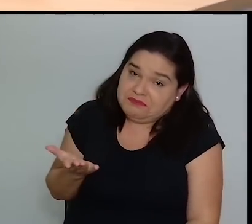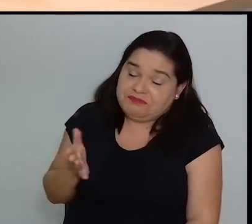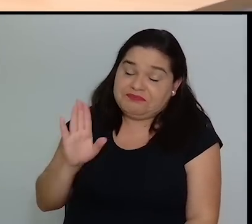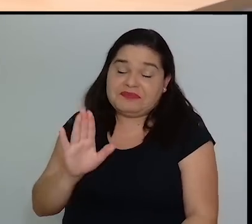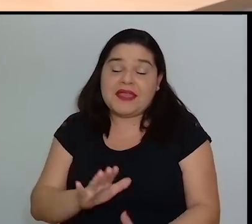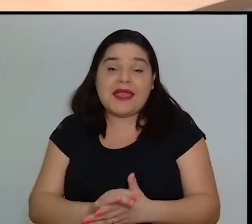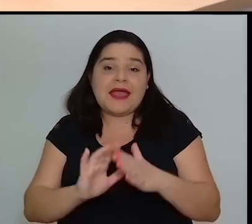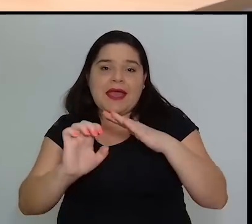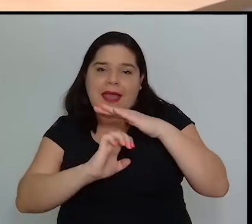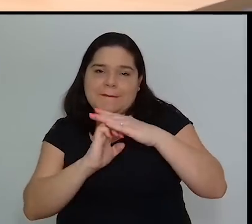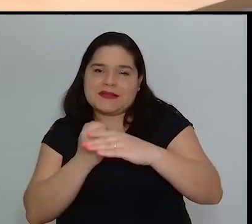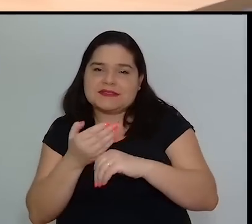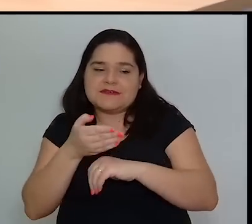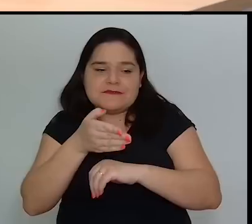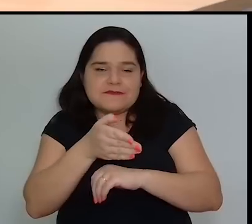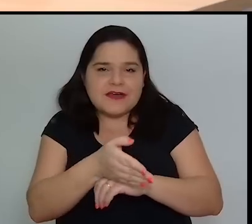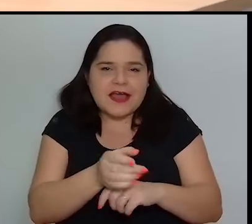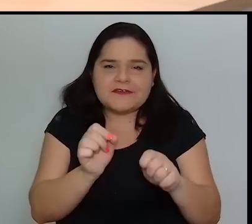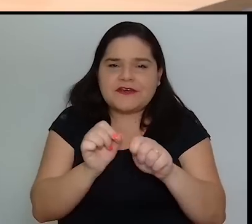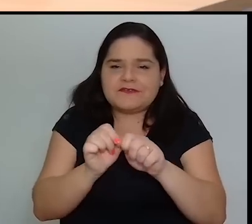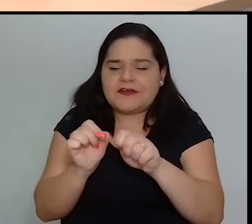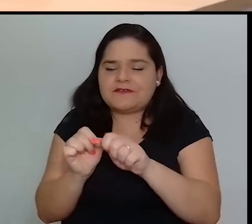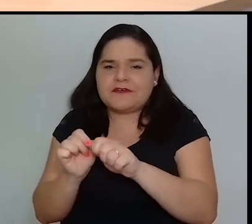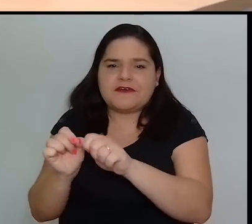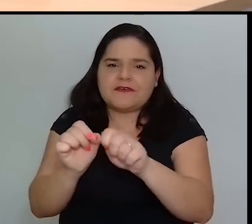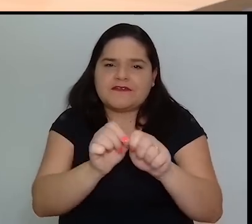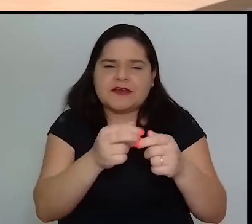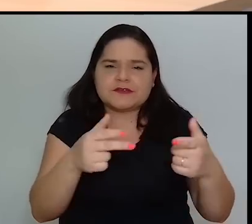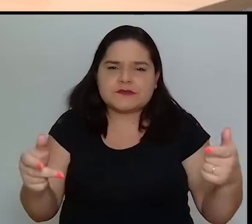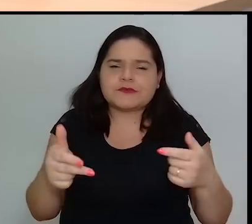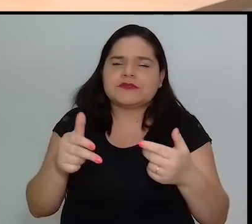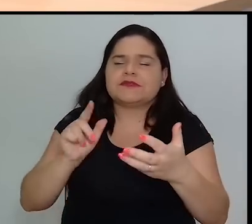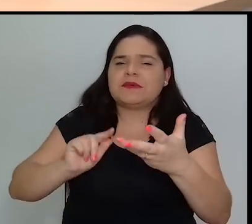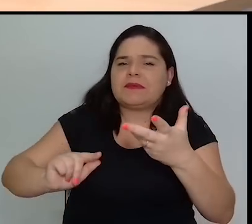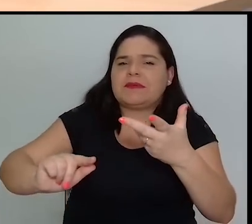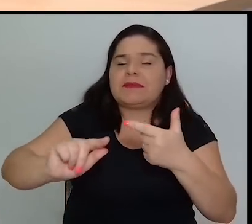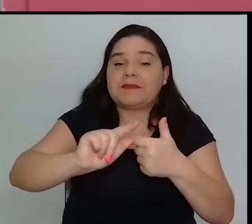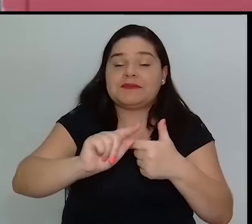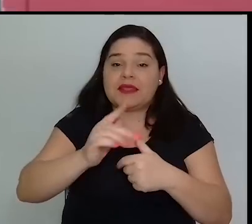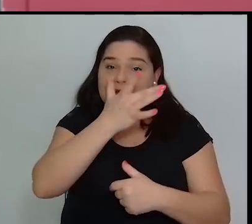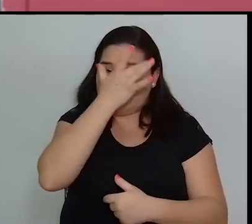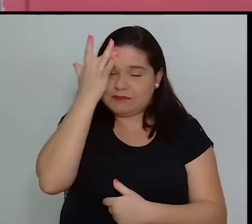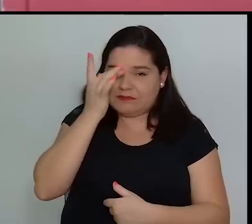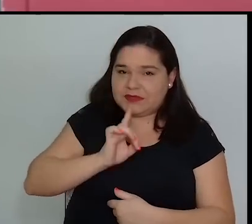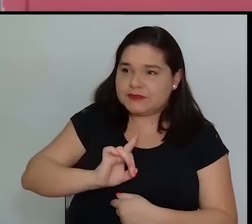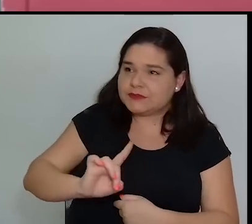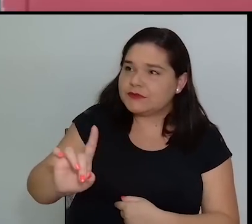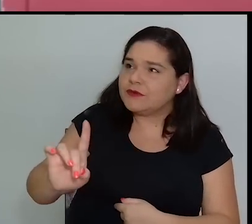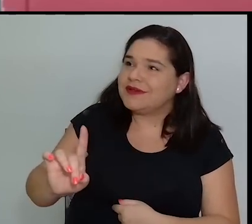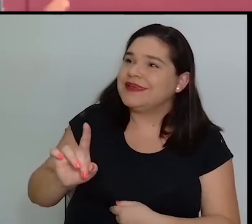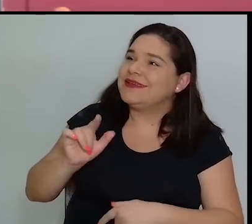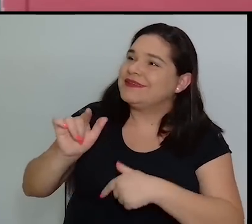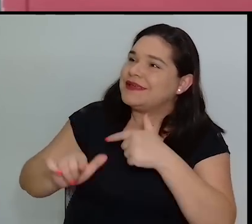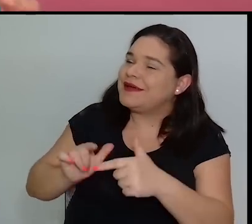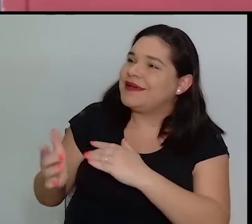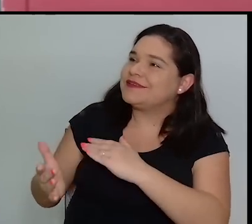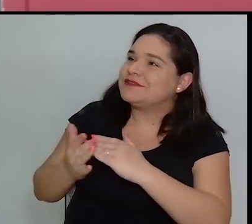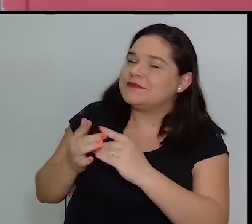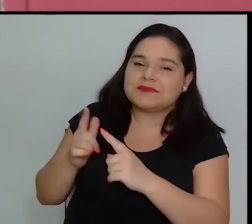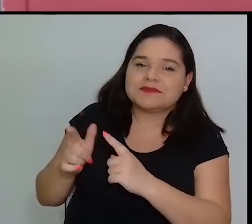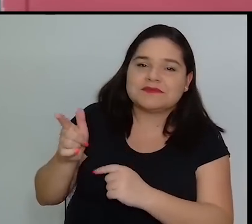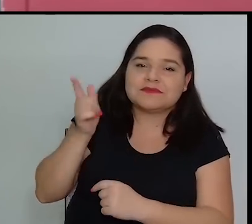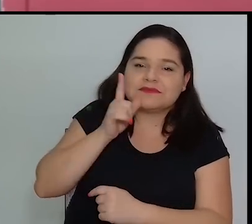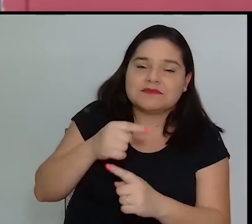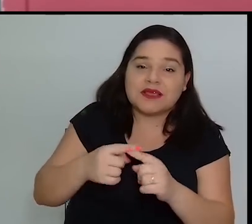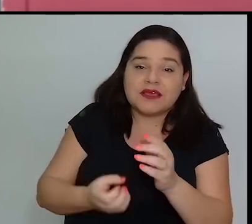a empresa vai lá faz um monte de coisa bota aquela pipa no ar o favelado vai lá e se orgulha de não ganhar nada mas eles ganharam porque eles ativaram